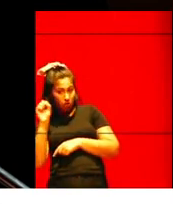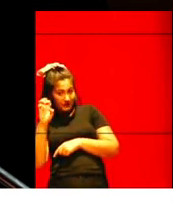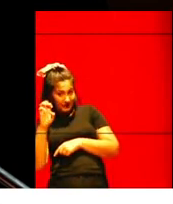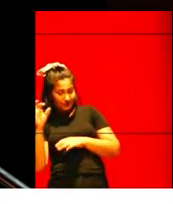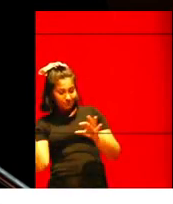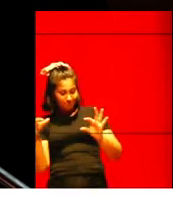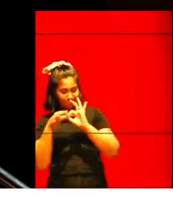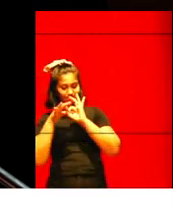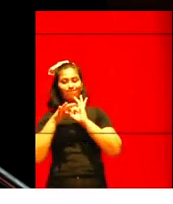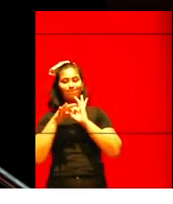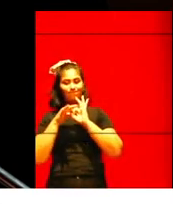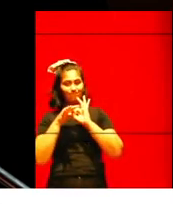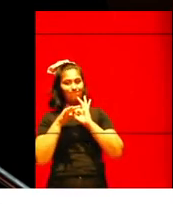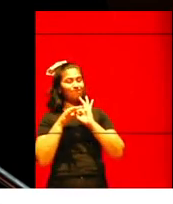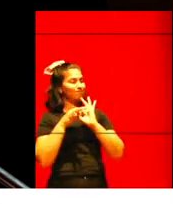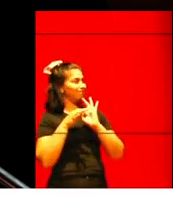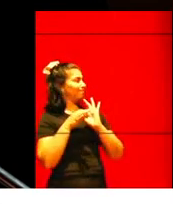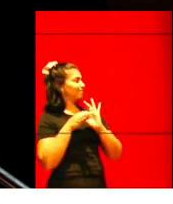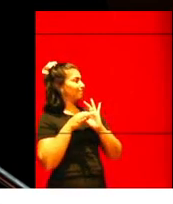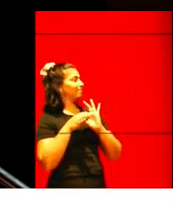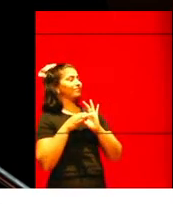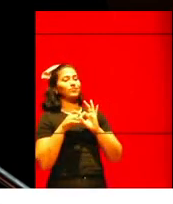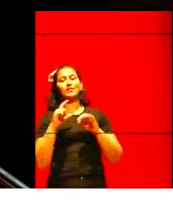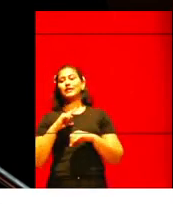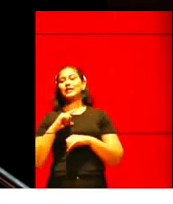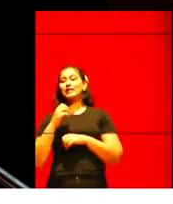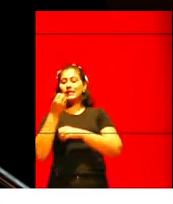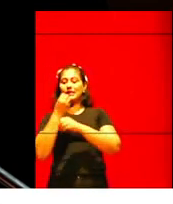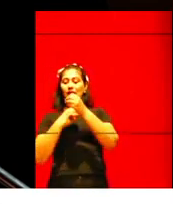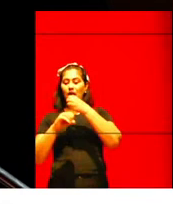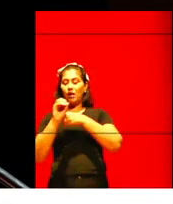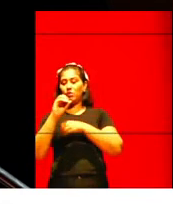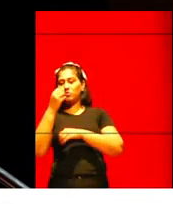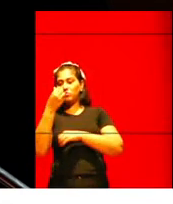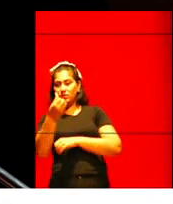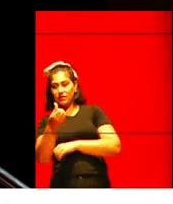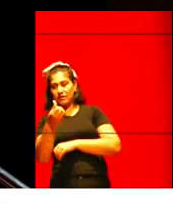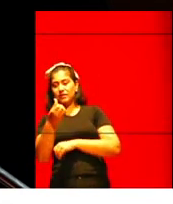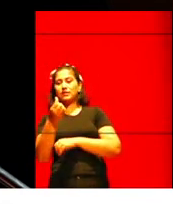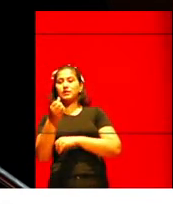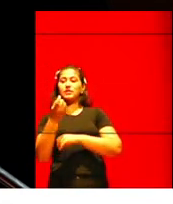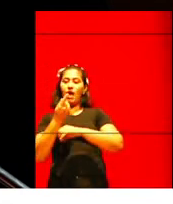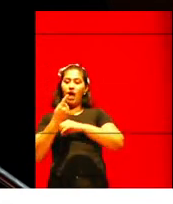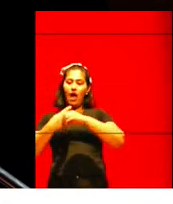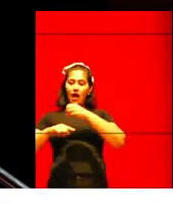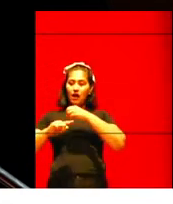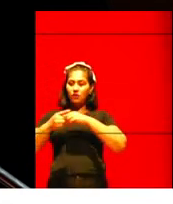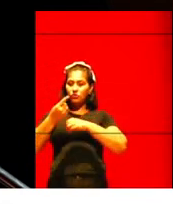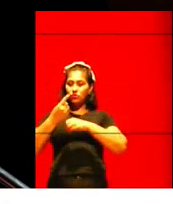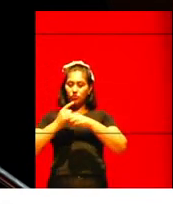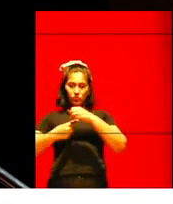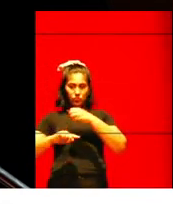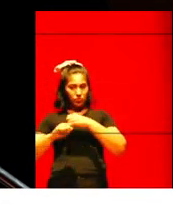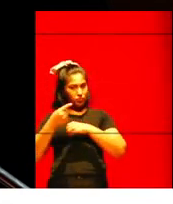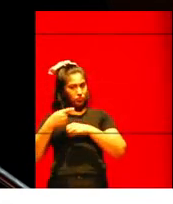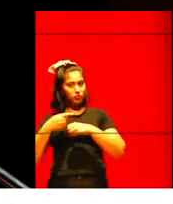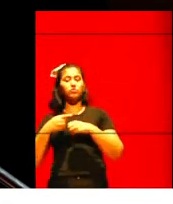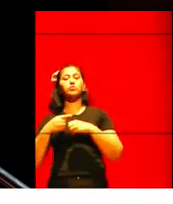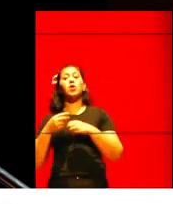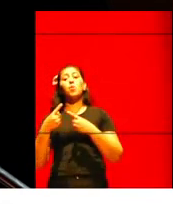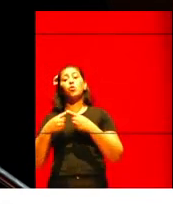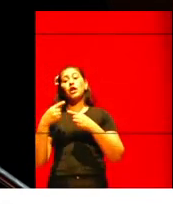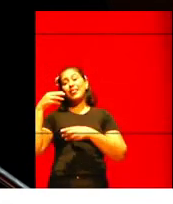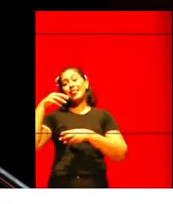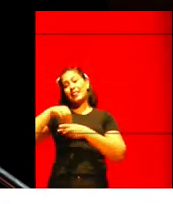simples, monossacarídeos, formados por 6 átomos de carbono. Não pode esquecer. Eu sempre falo para meus alunos, dentro da